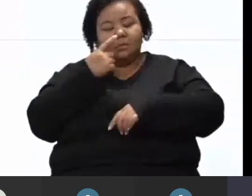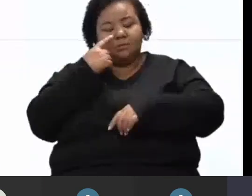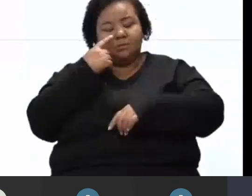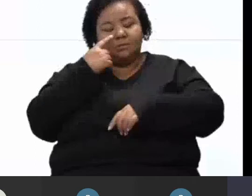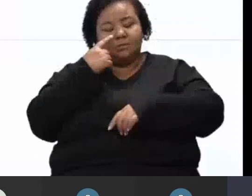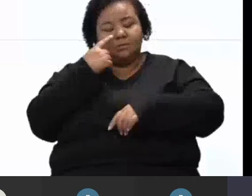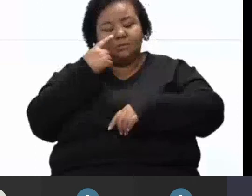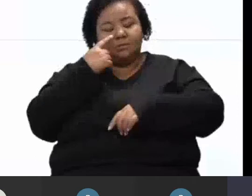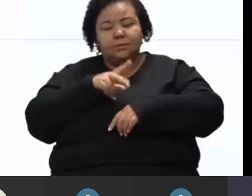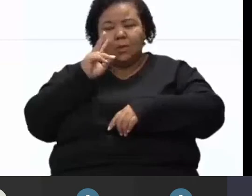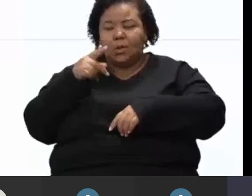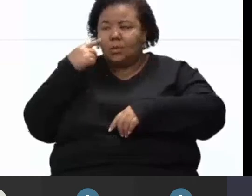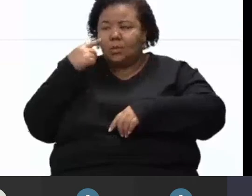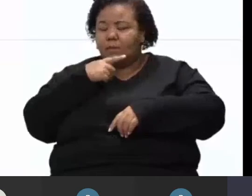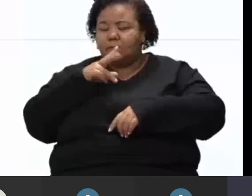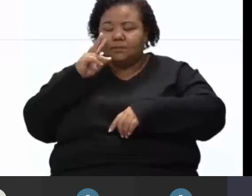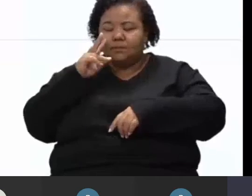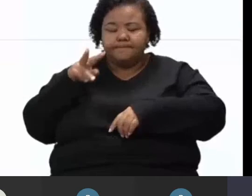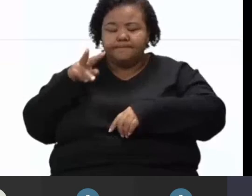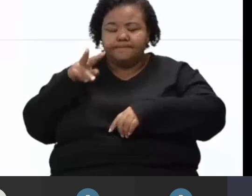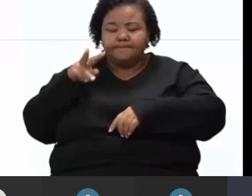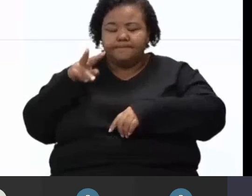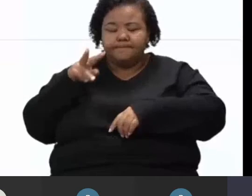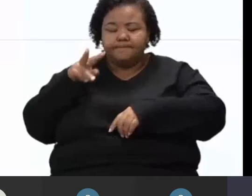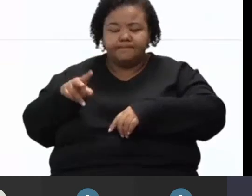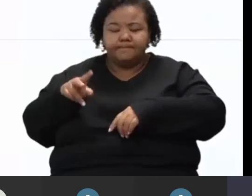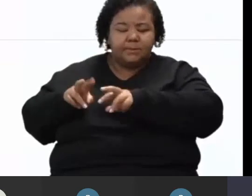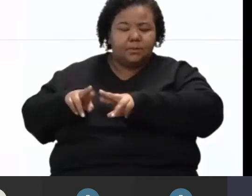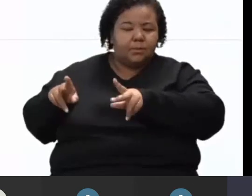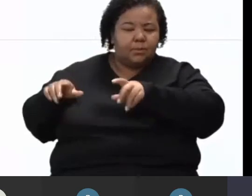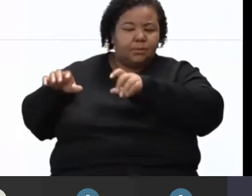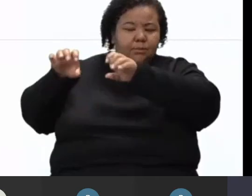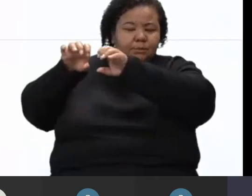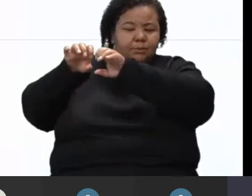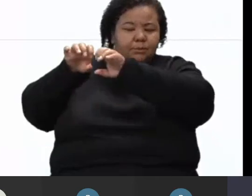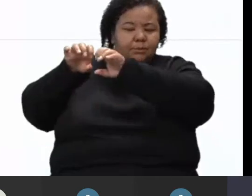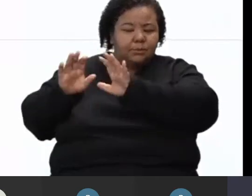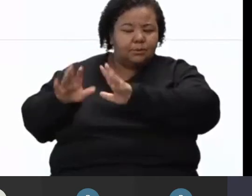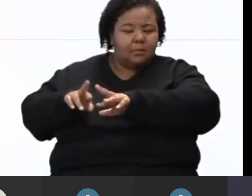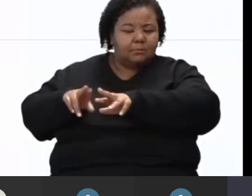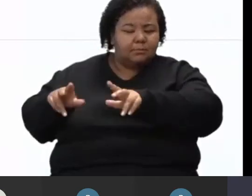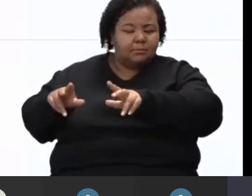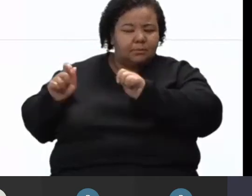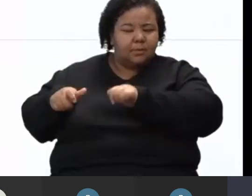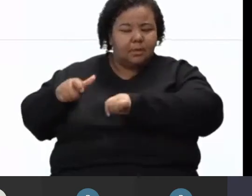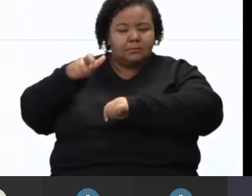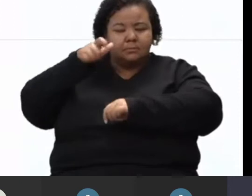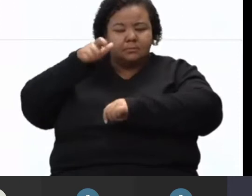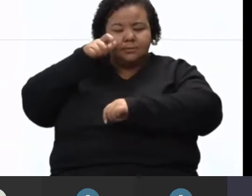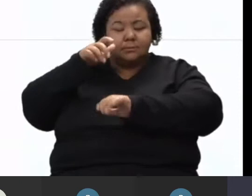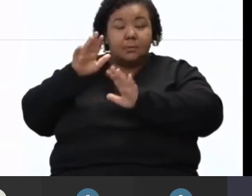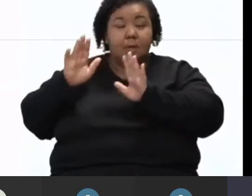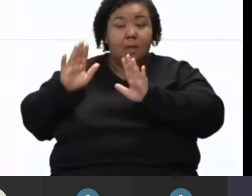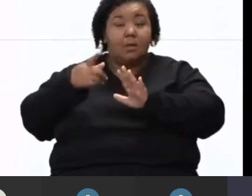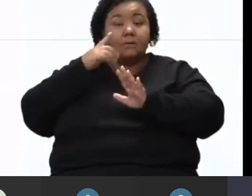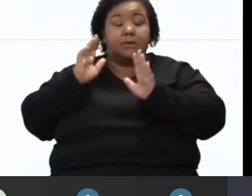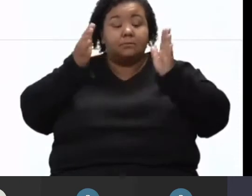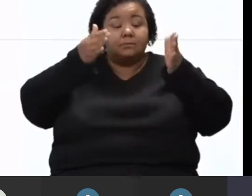a análise macroscópica, então as diferenças estruturais macroscópicas dessa célula fúngica,